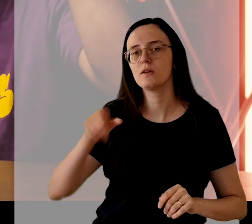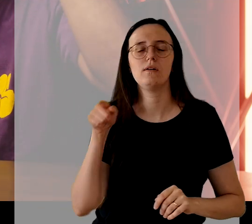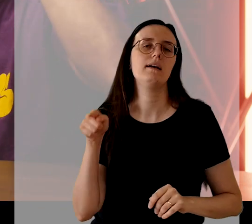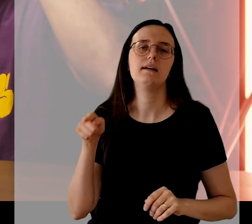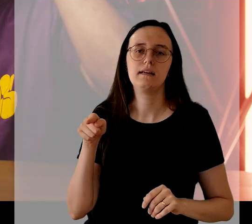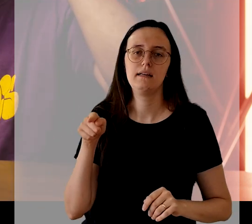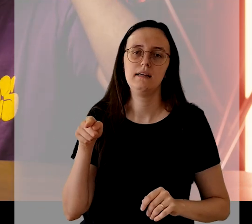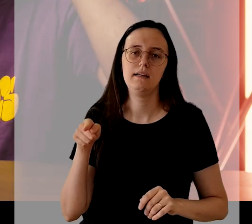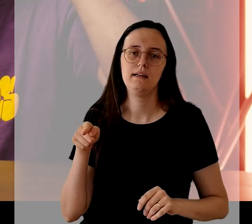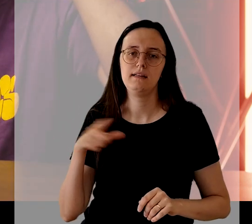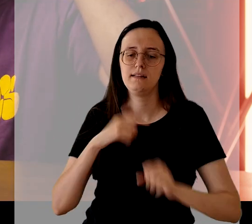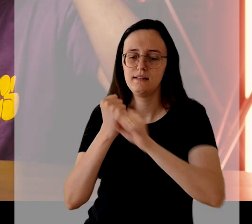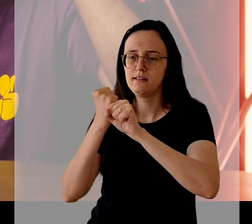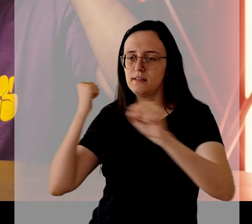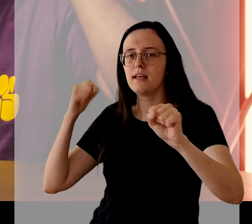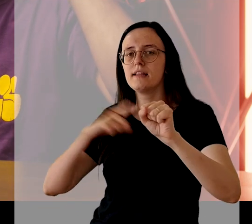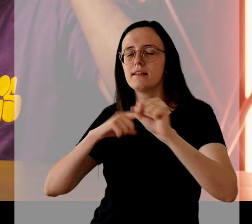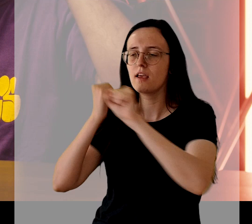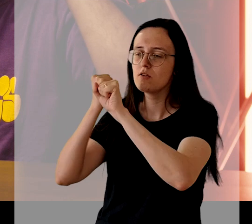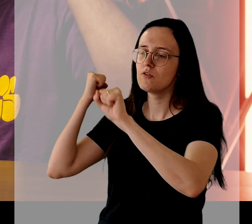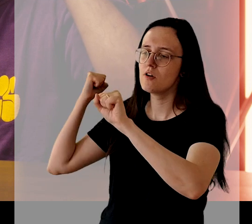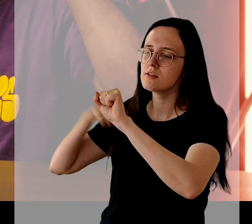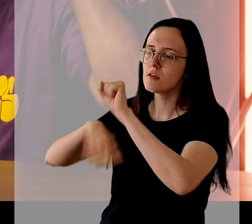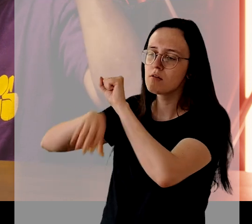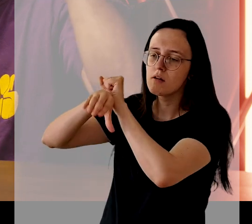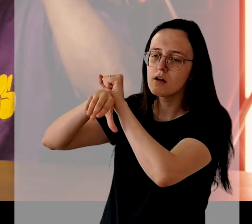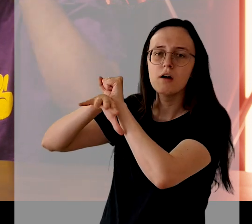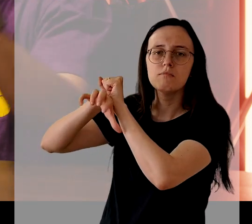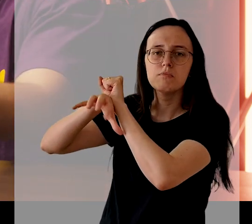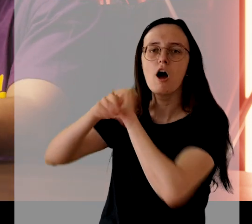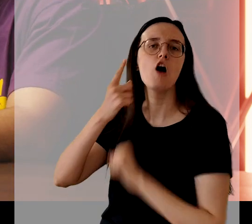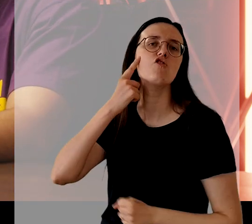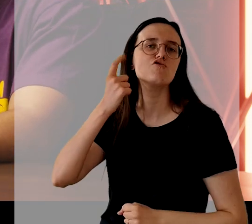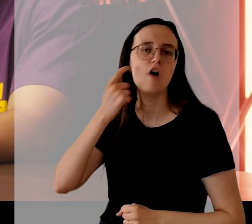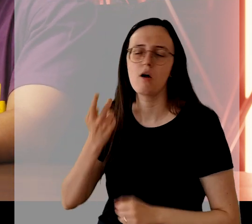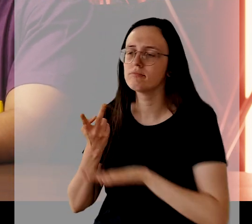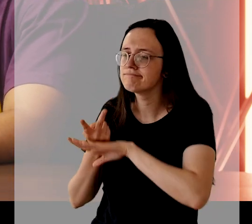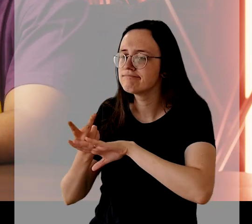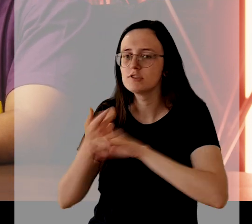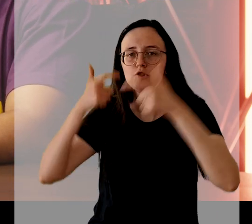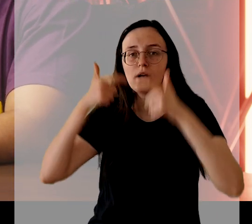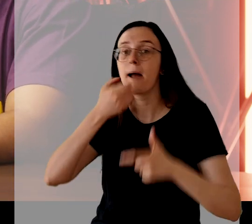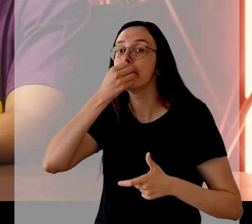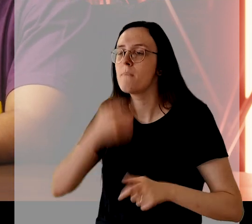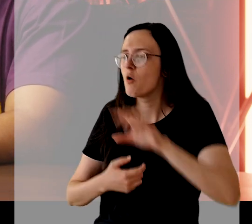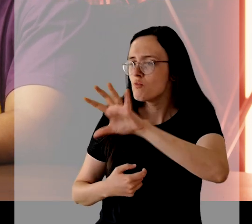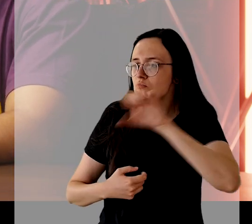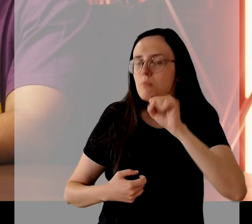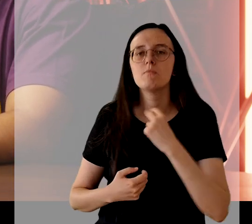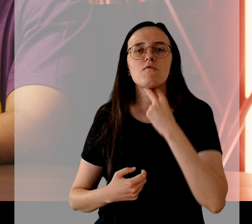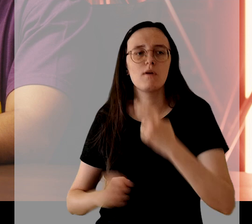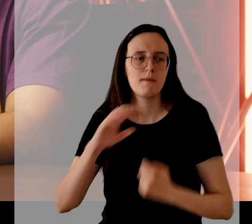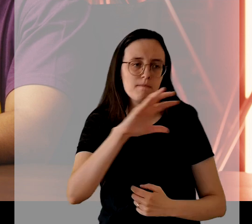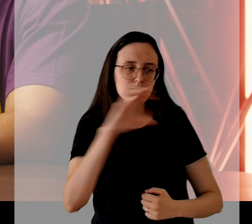operando a vara boom, né, com o microfone lá na ponta, buscando o eixo, um bom eixo